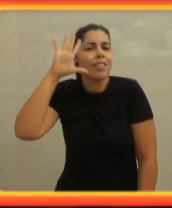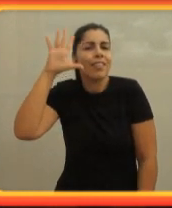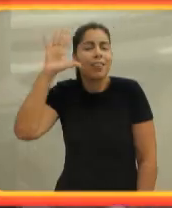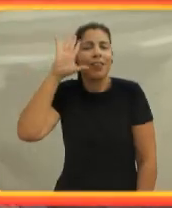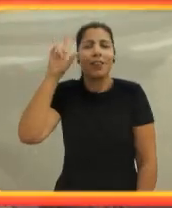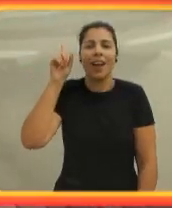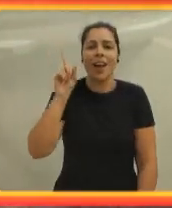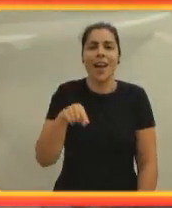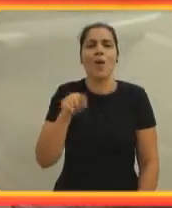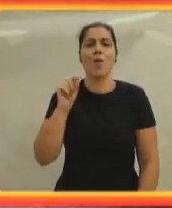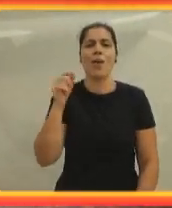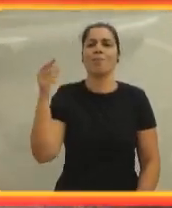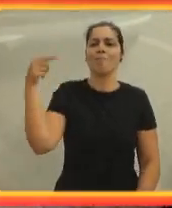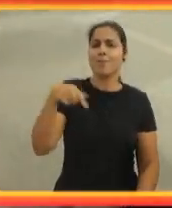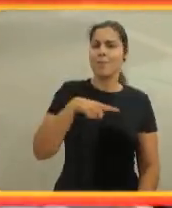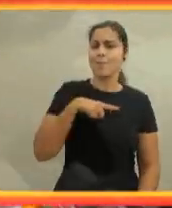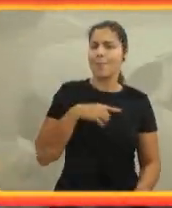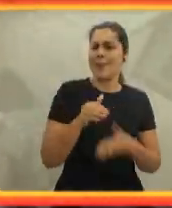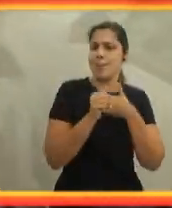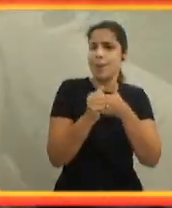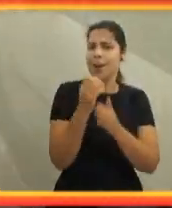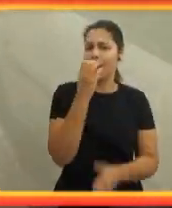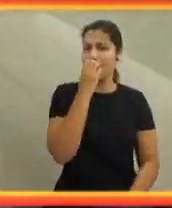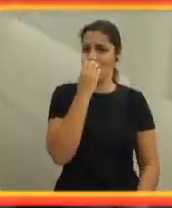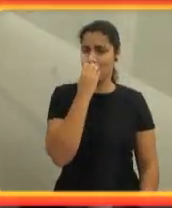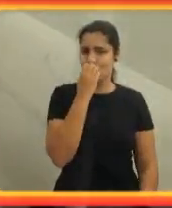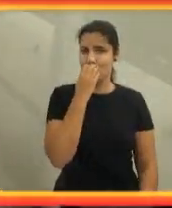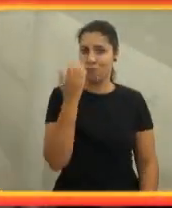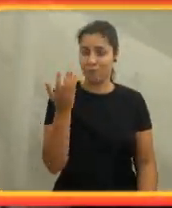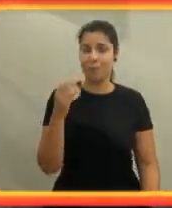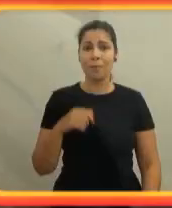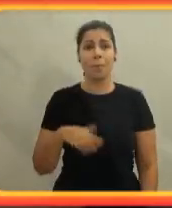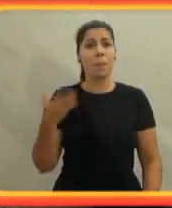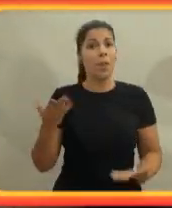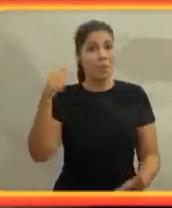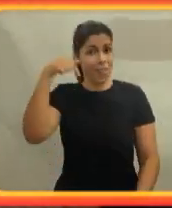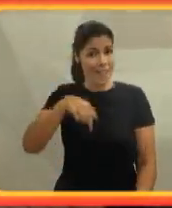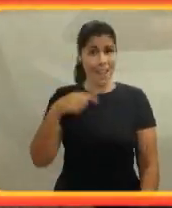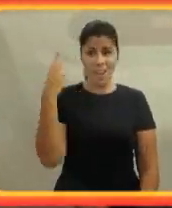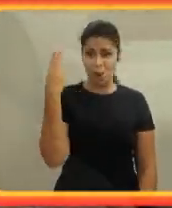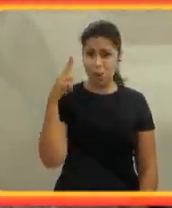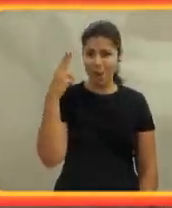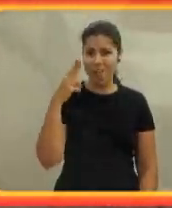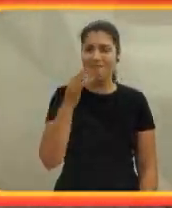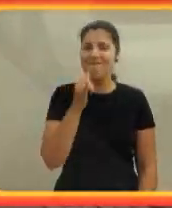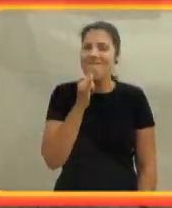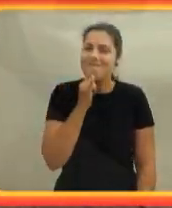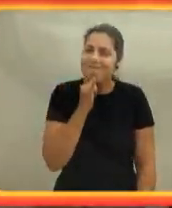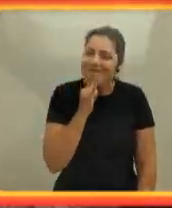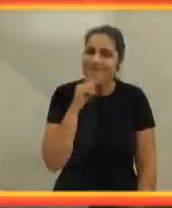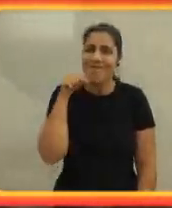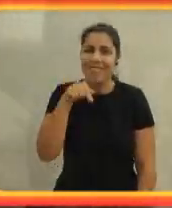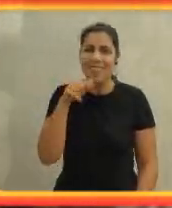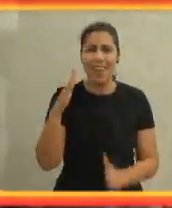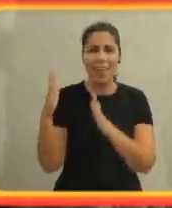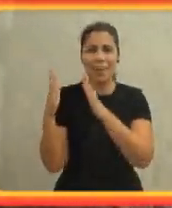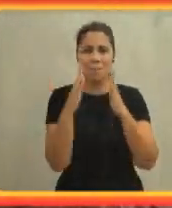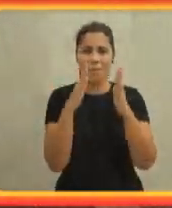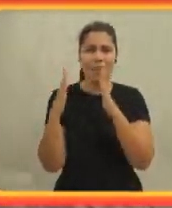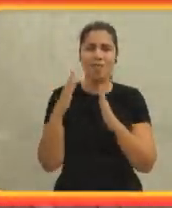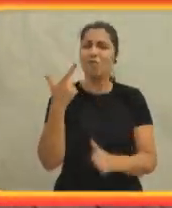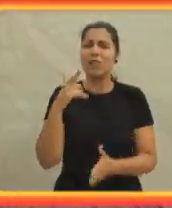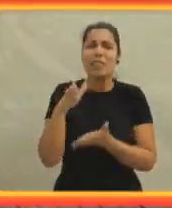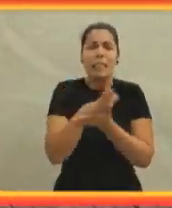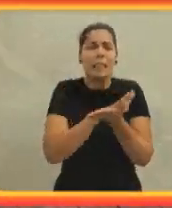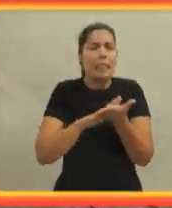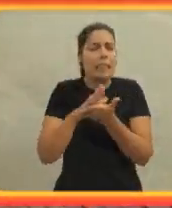de poder ter um perro-guia. Pois desde que me conheço por gente, estive vinculado aos cães e minha vida foi